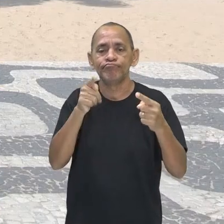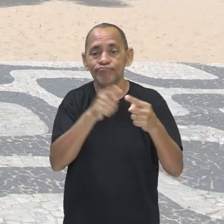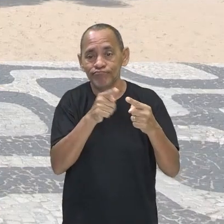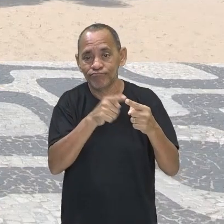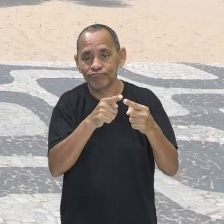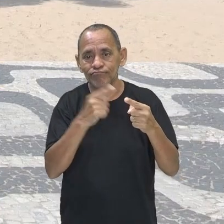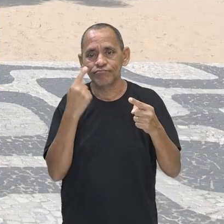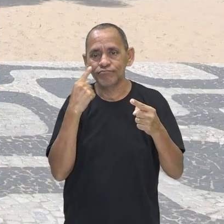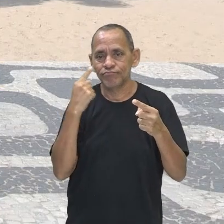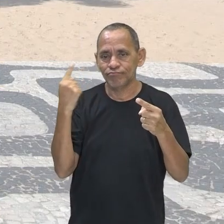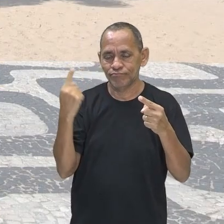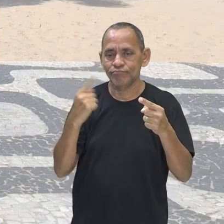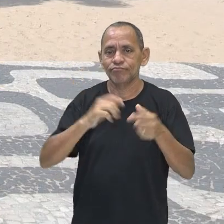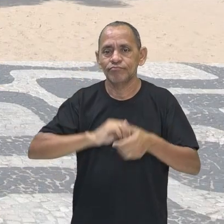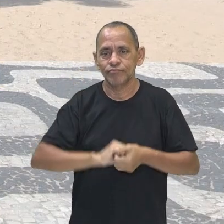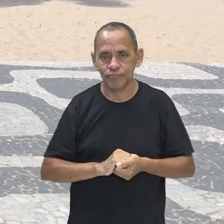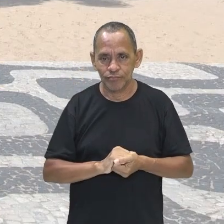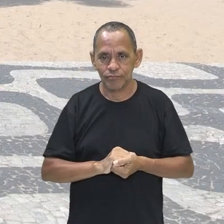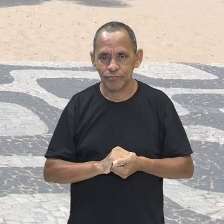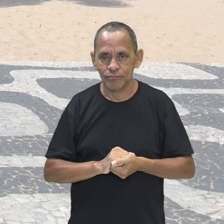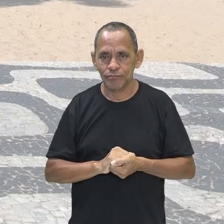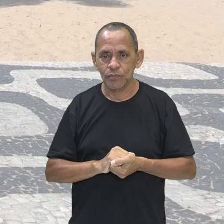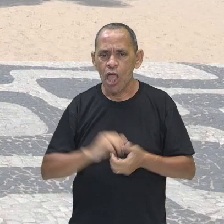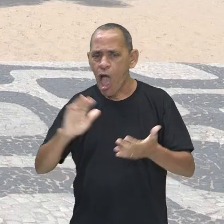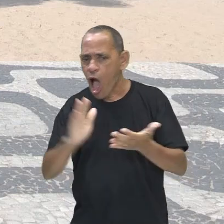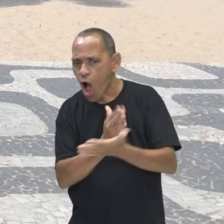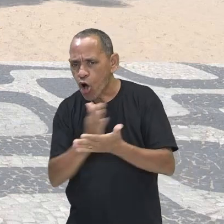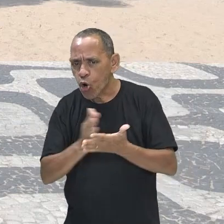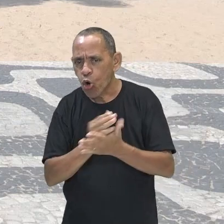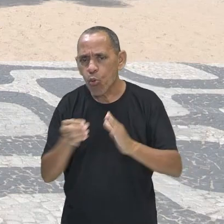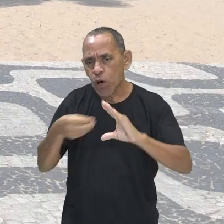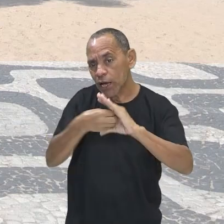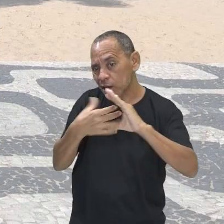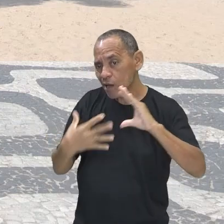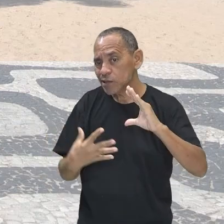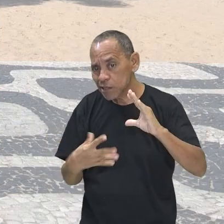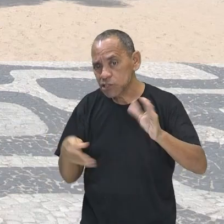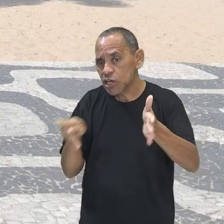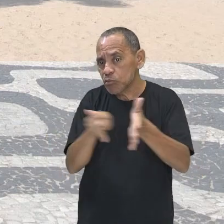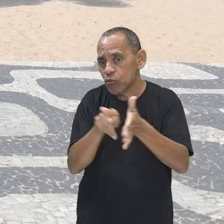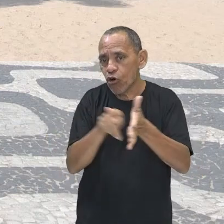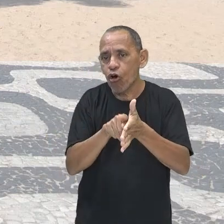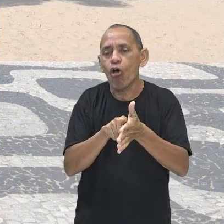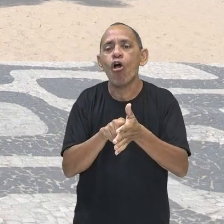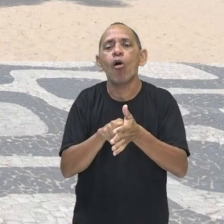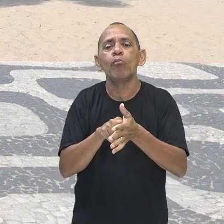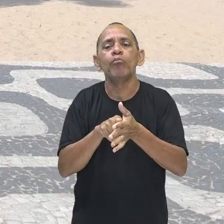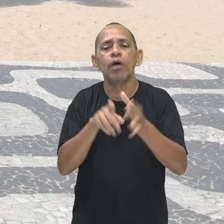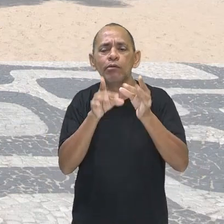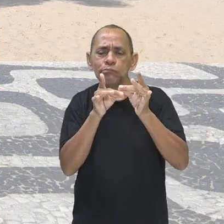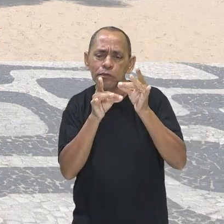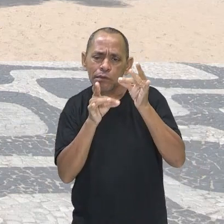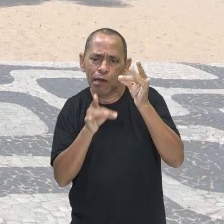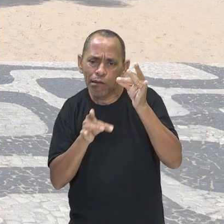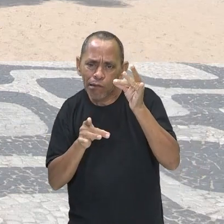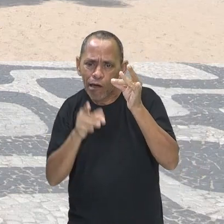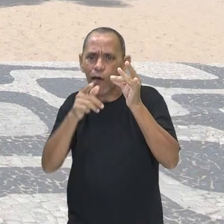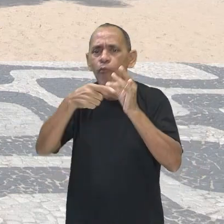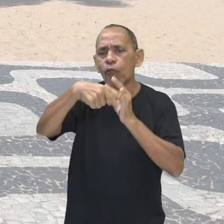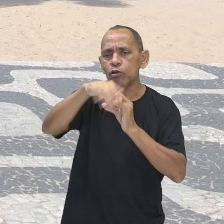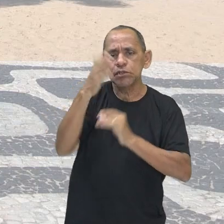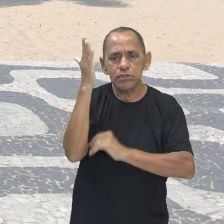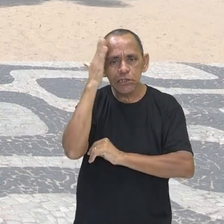eu trouxe para vocês aqui algumas dessas características que eu vou estar fazendo comentário com vocês, que diz o seguinte: